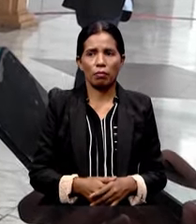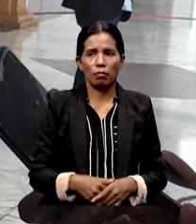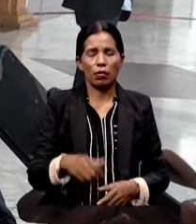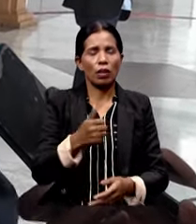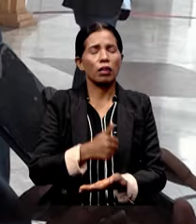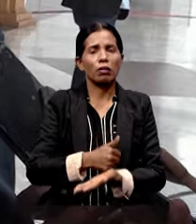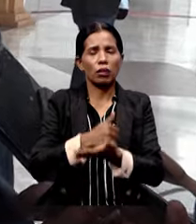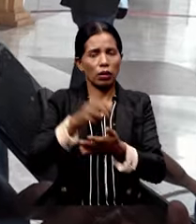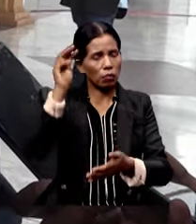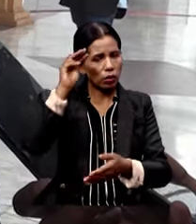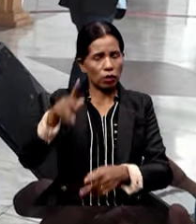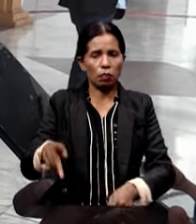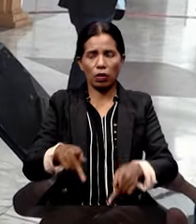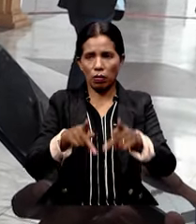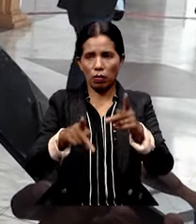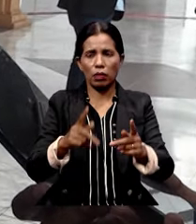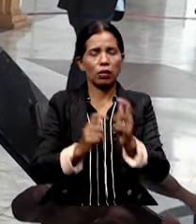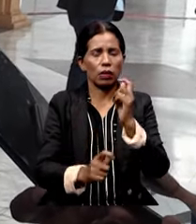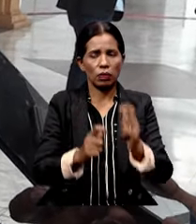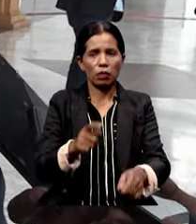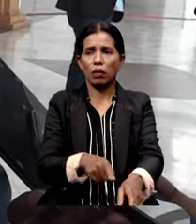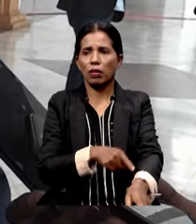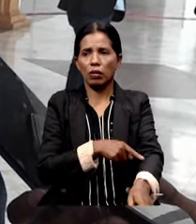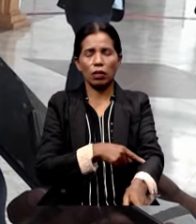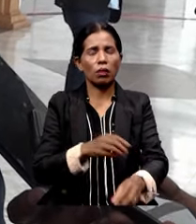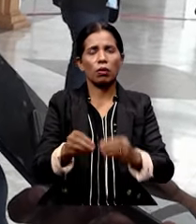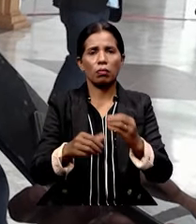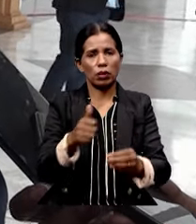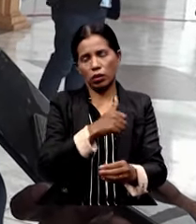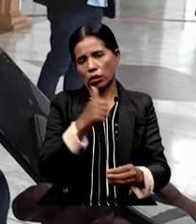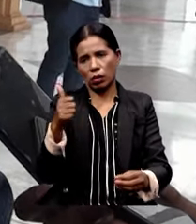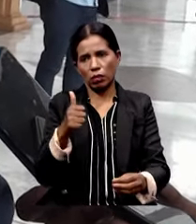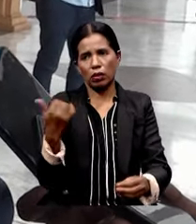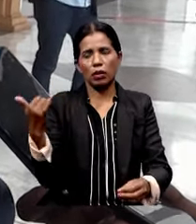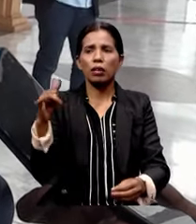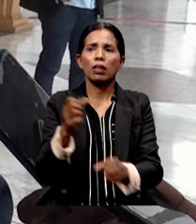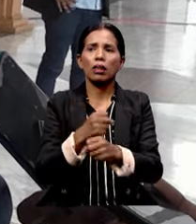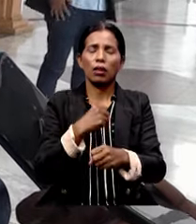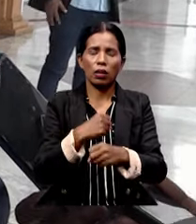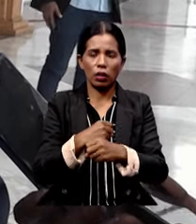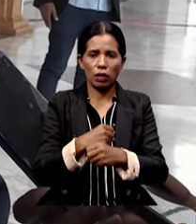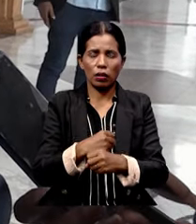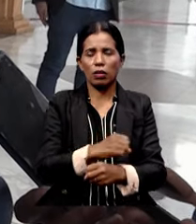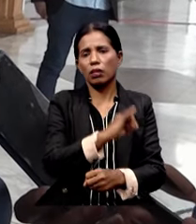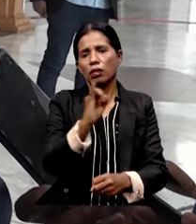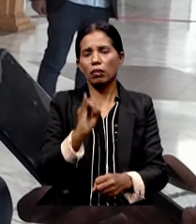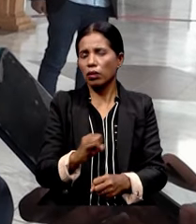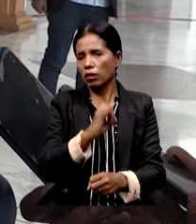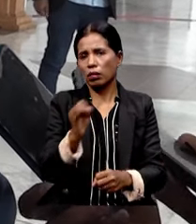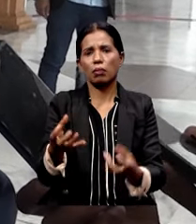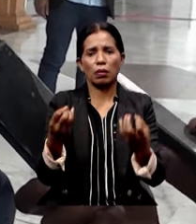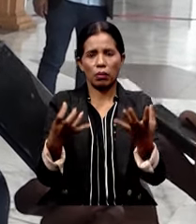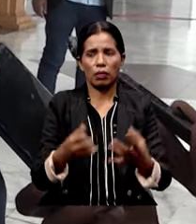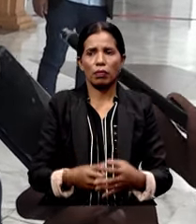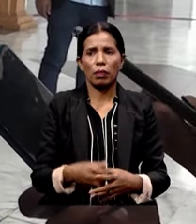atraso, Ministério Público me cala atraso, Tribunal me cala atraso, não é questão selo. Né? Tirá-lo julgamento da Labaraca.